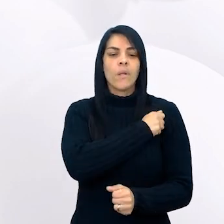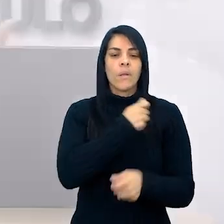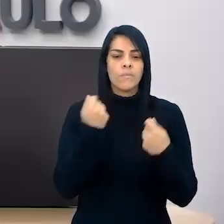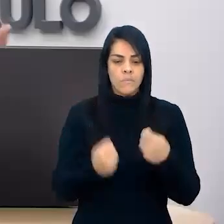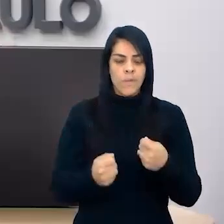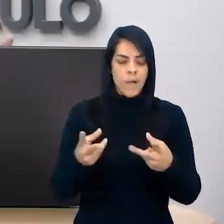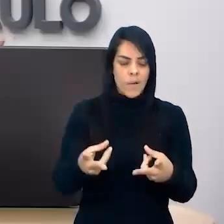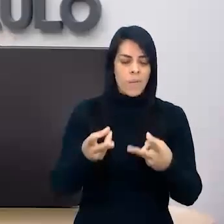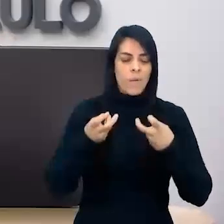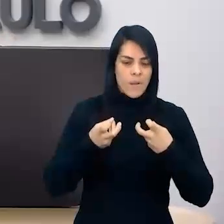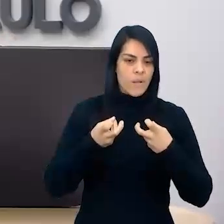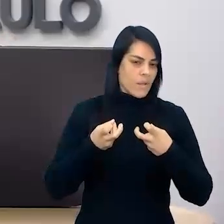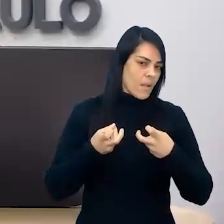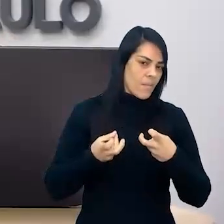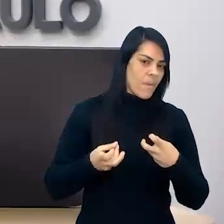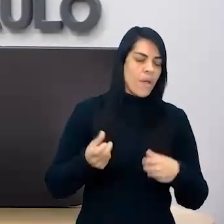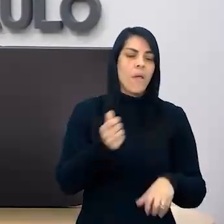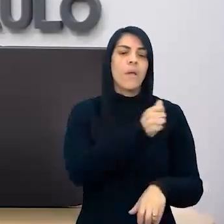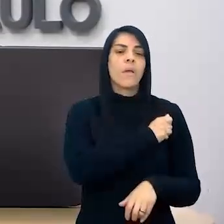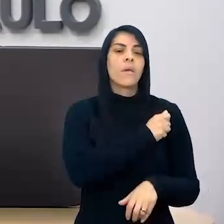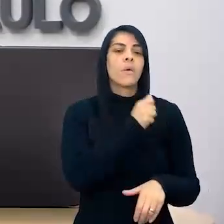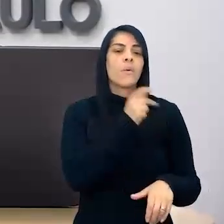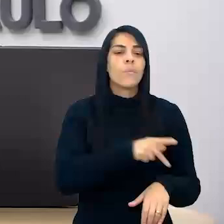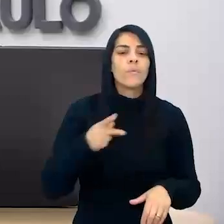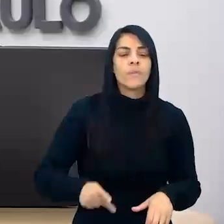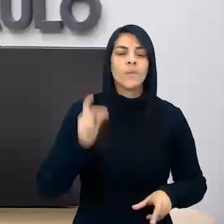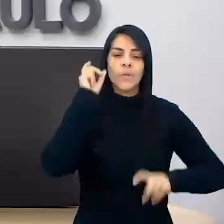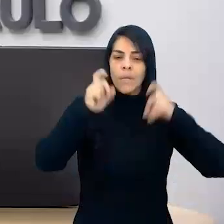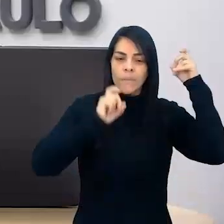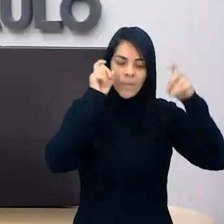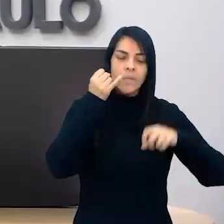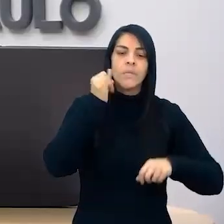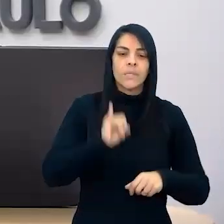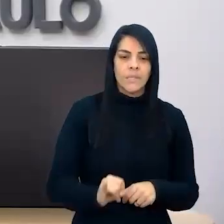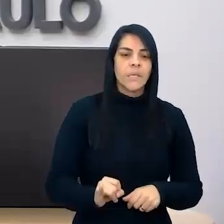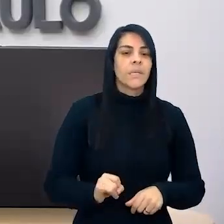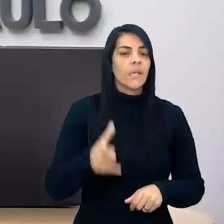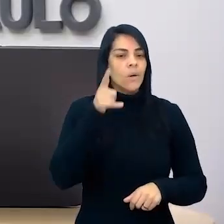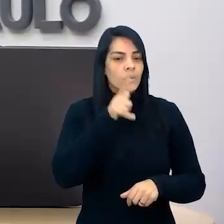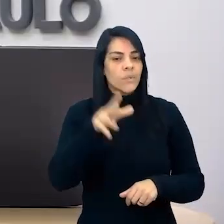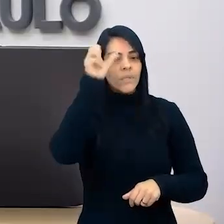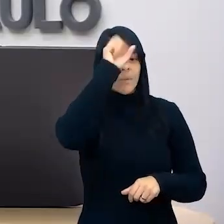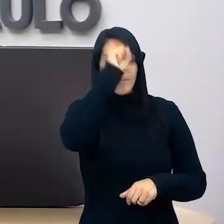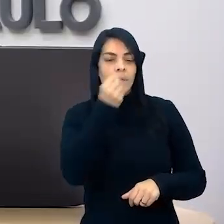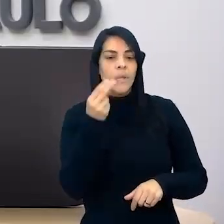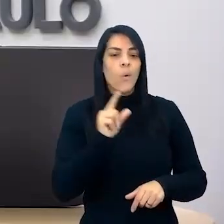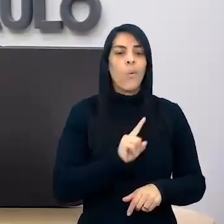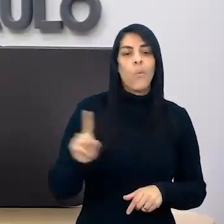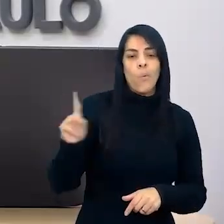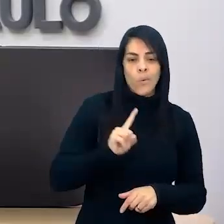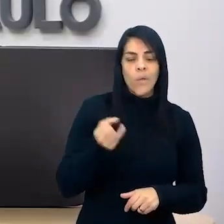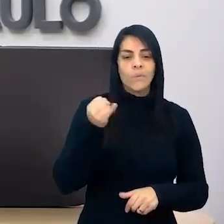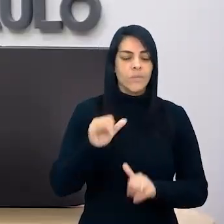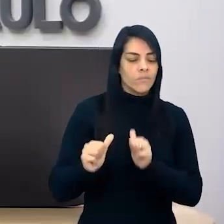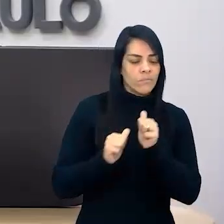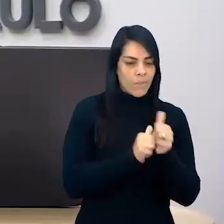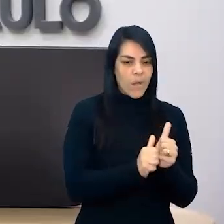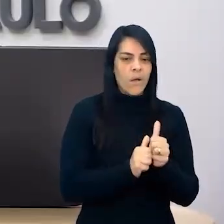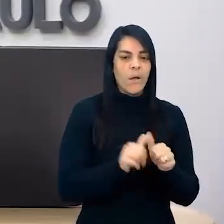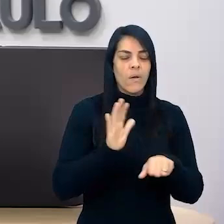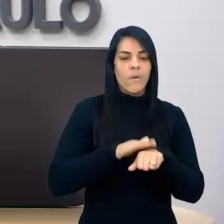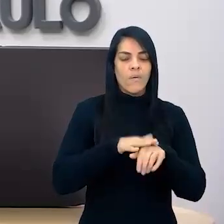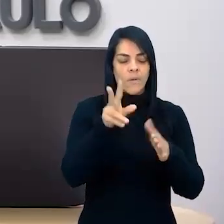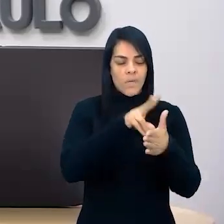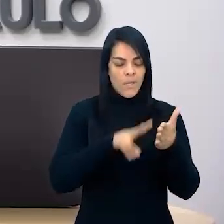que o professor está interessado, que o professor está preocupado se ele está ou não aprendendo, se está sendo dirigido. Eu vou fazer a leitura, então,